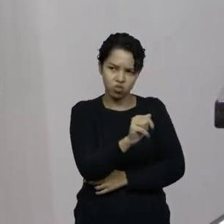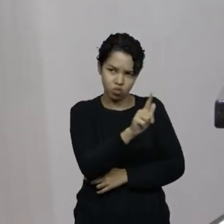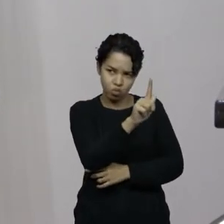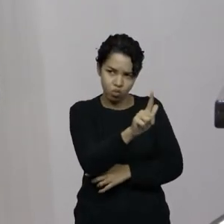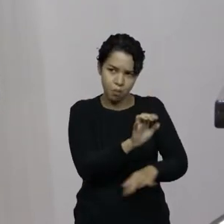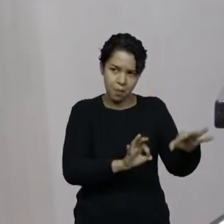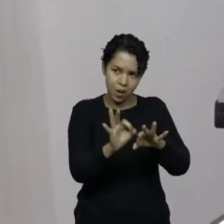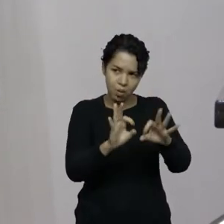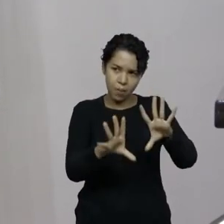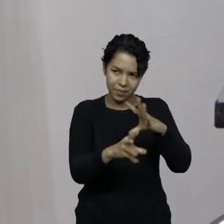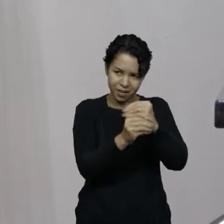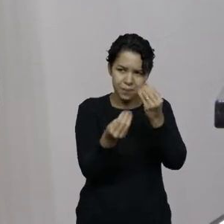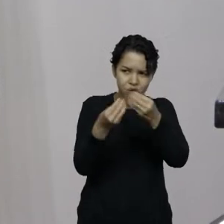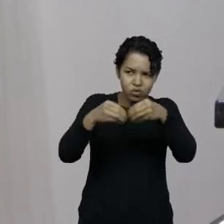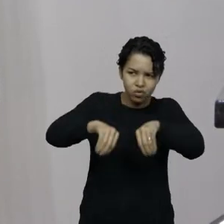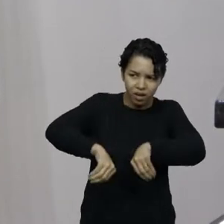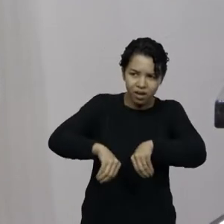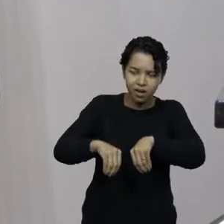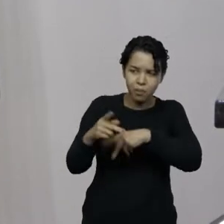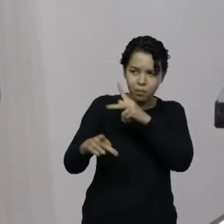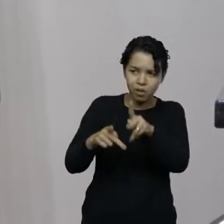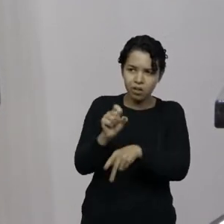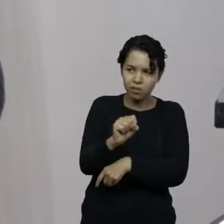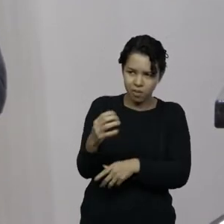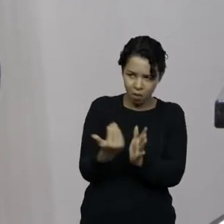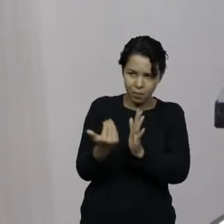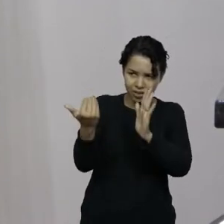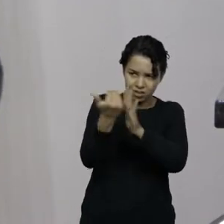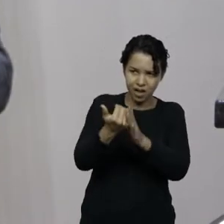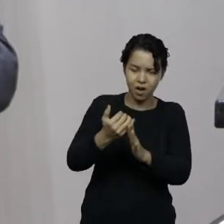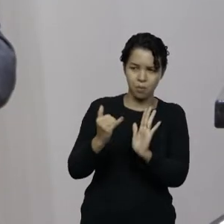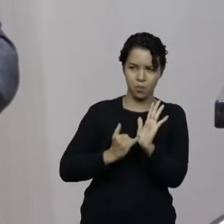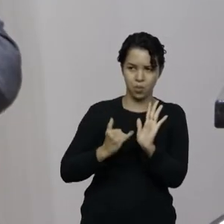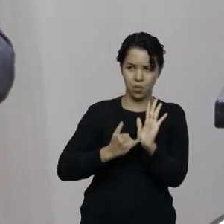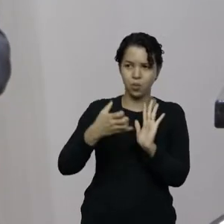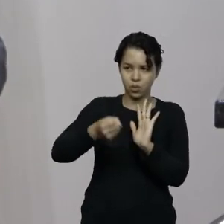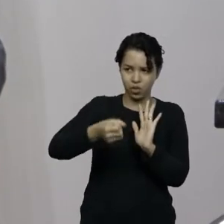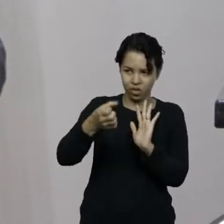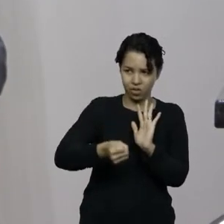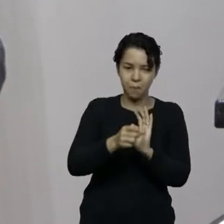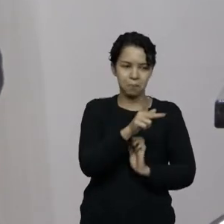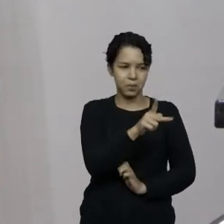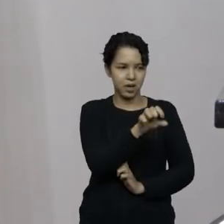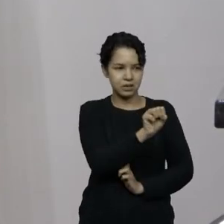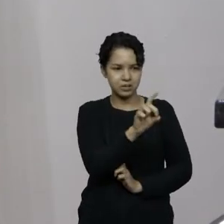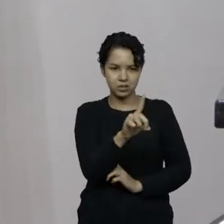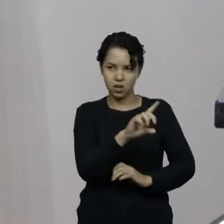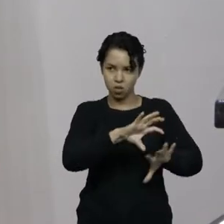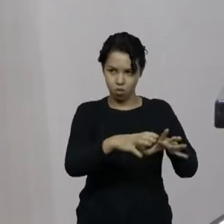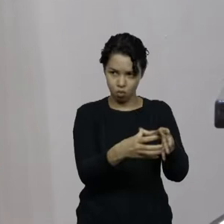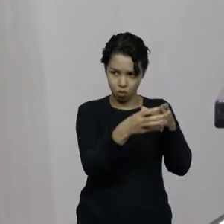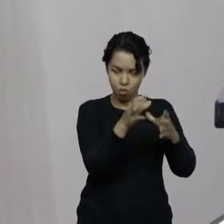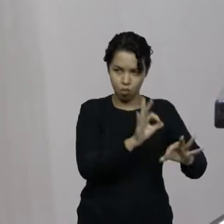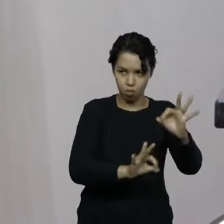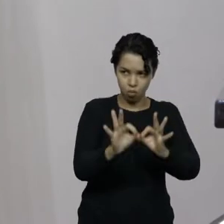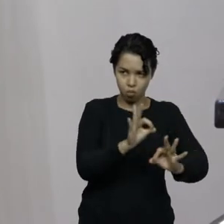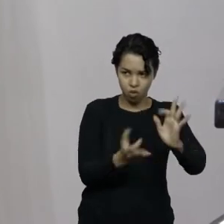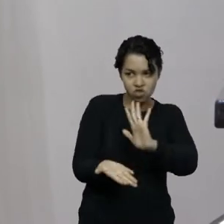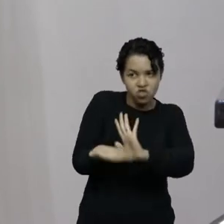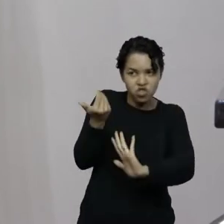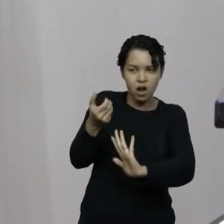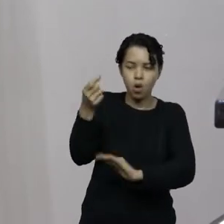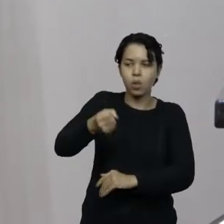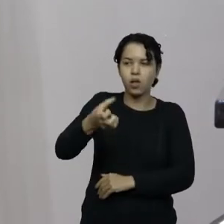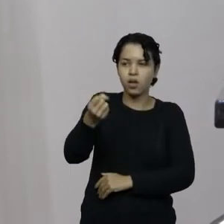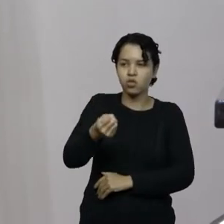Catarinense para aumentar os impostos no leite que o está dizendo que o PSD se juntou para a gíria articular para tirar leite dessa